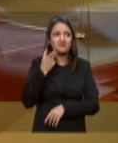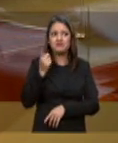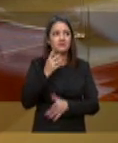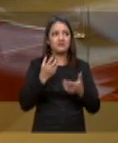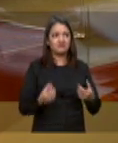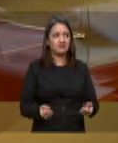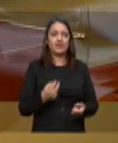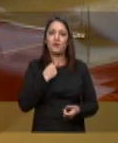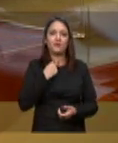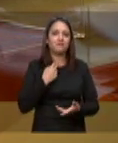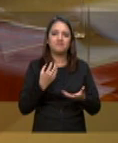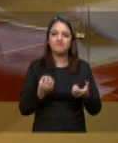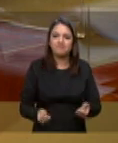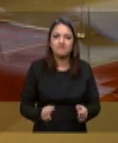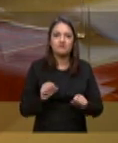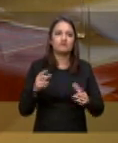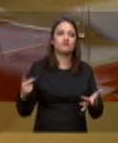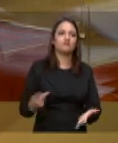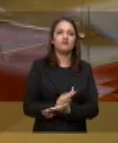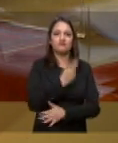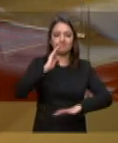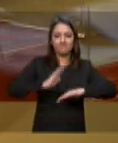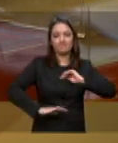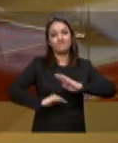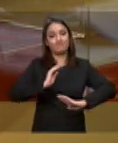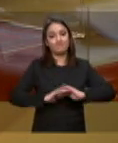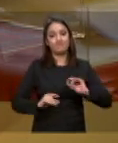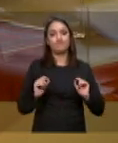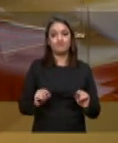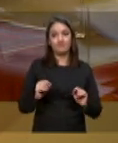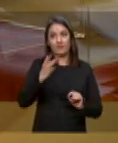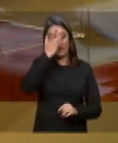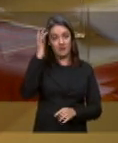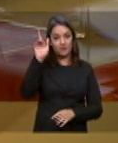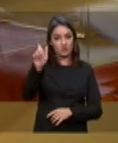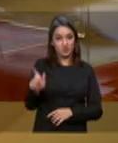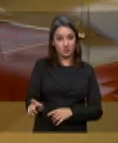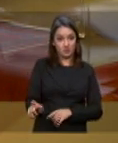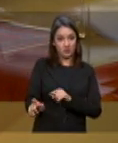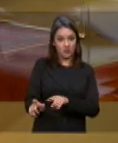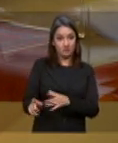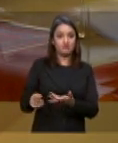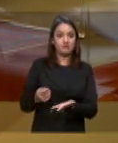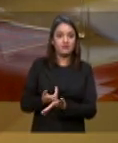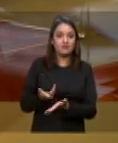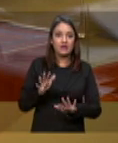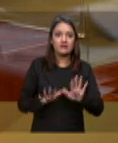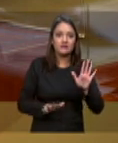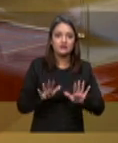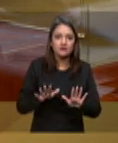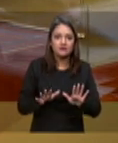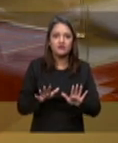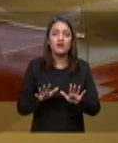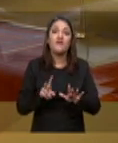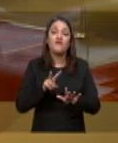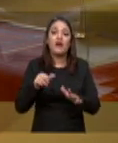admitido, porque o que acontece na prática é que o contribuinte fatalmente acabará